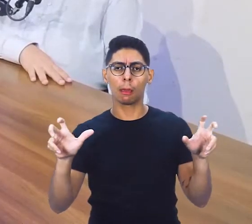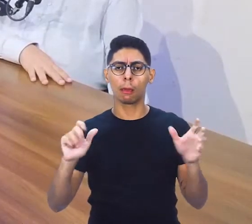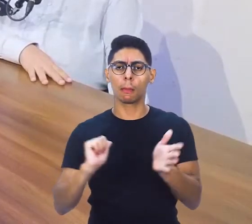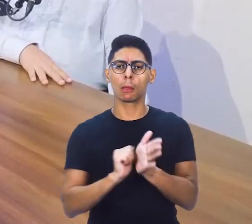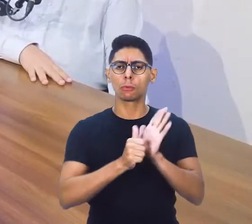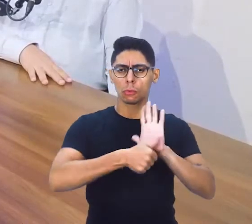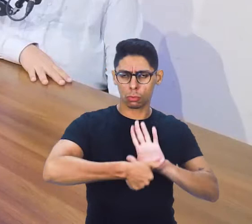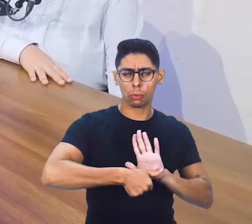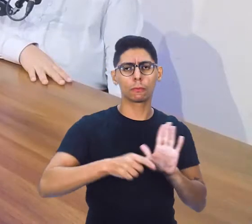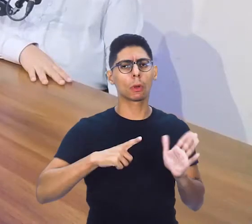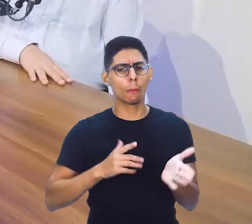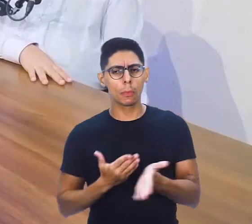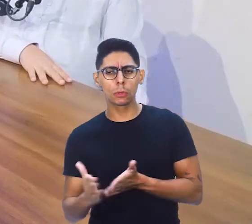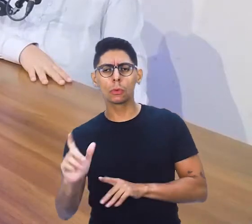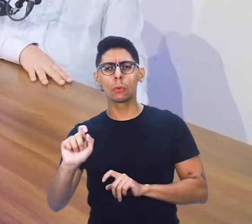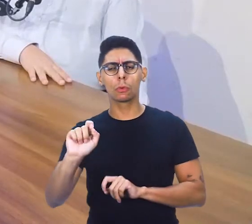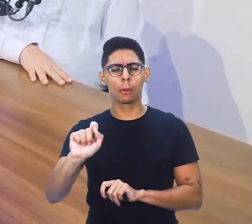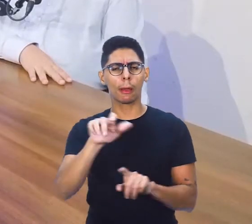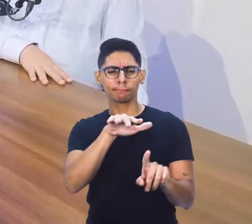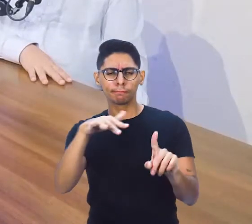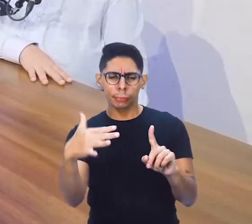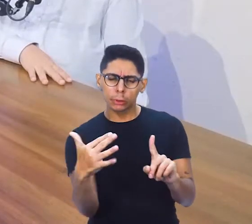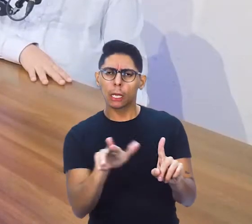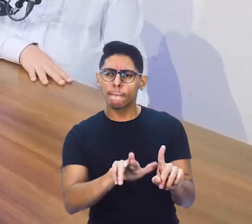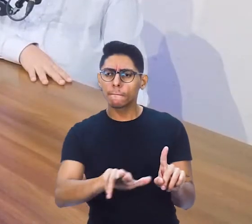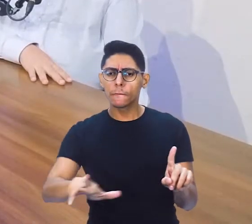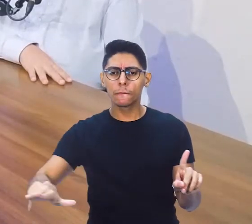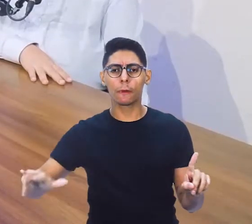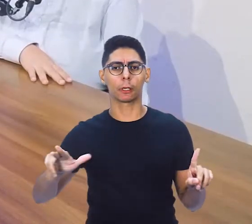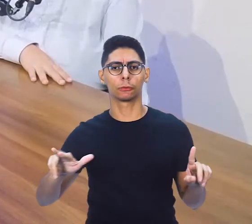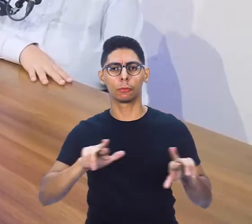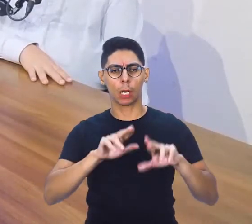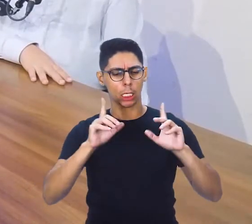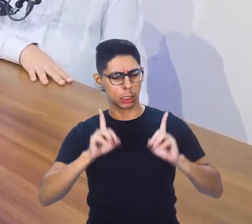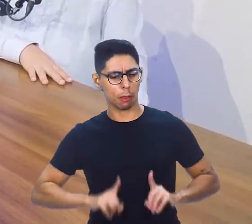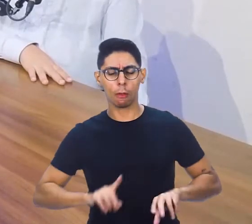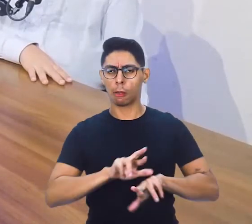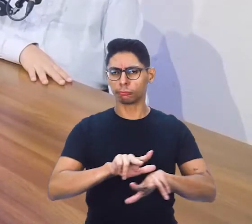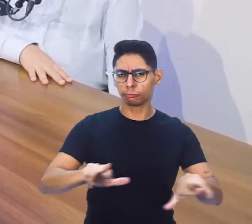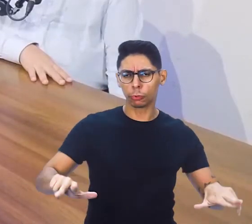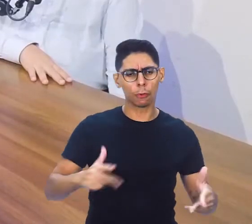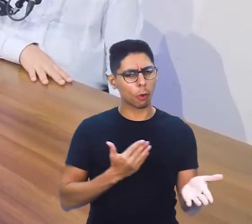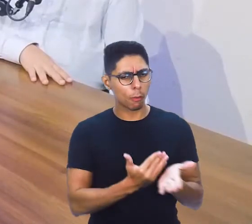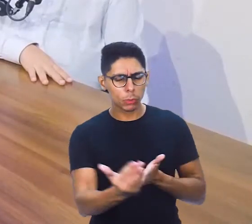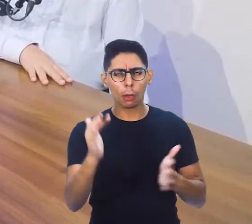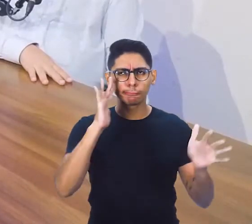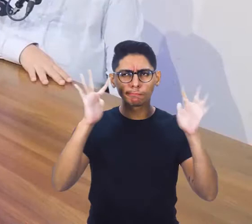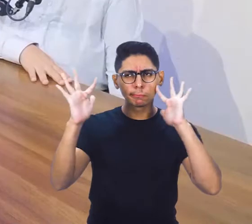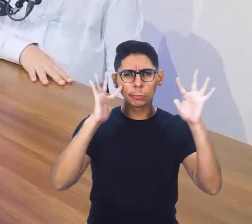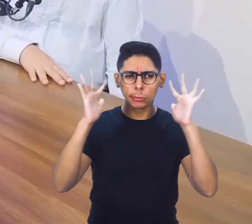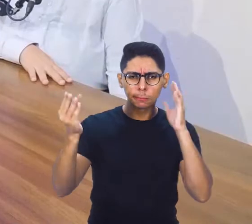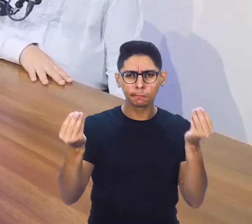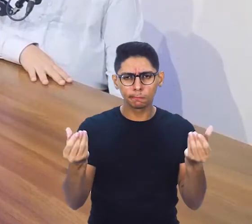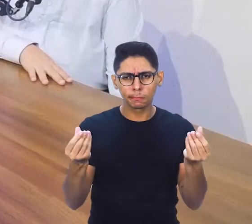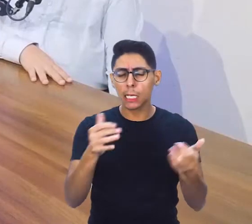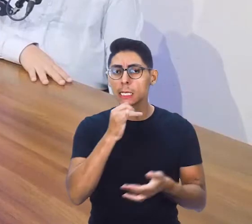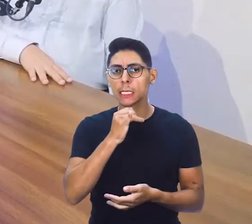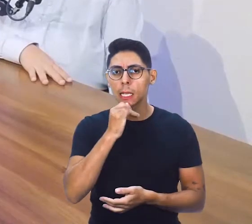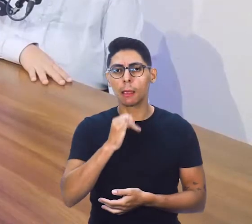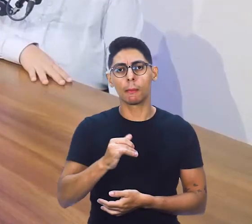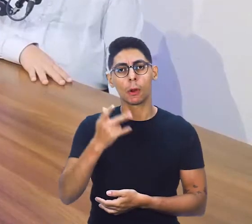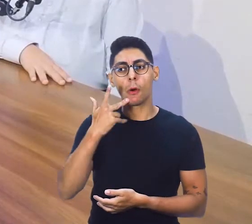começou a ter um novo olhar sobre as diferenças, né? Você começou a pensar de um pai com